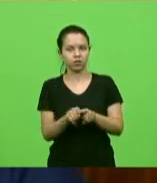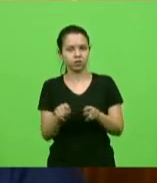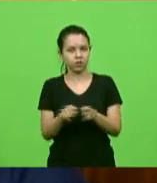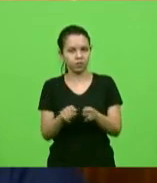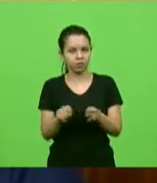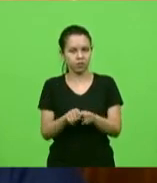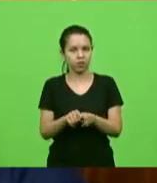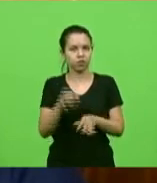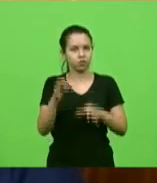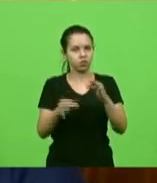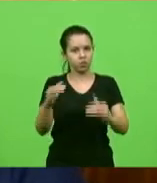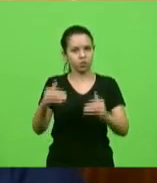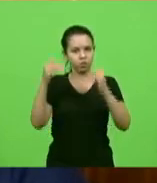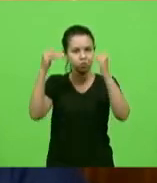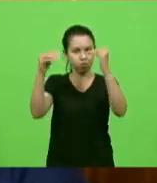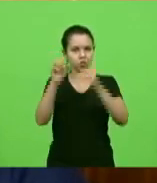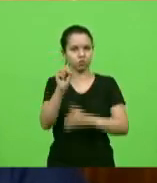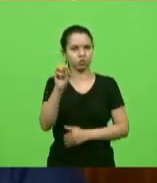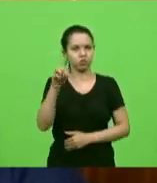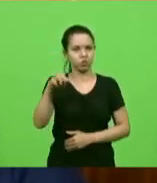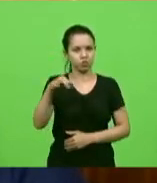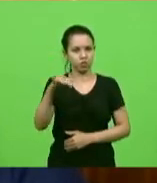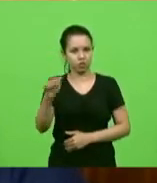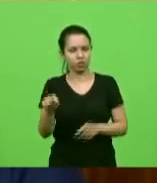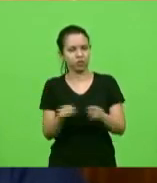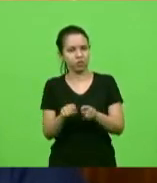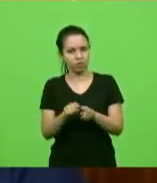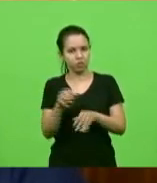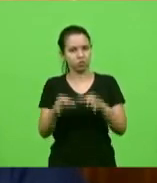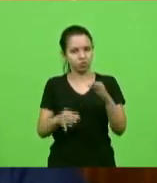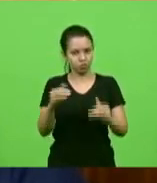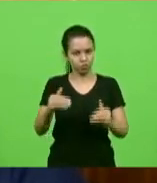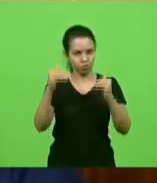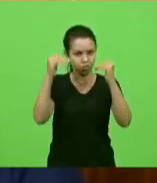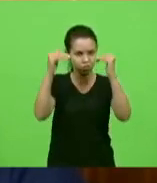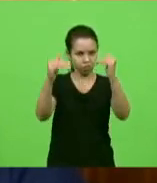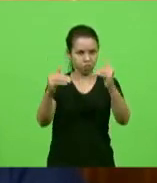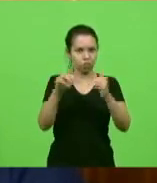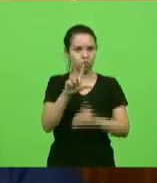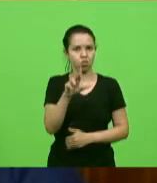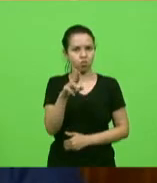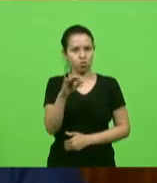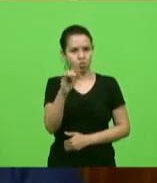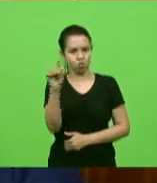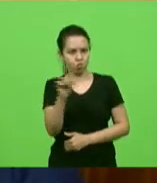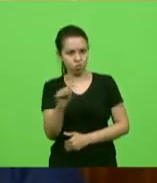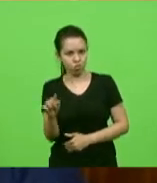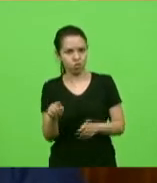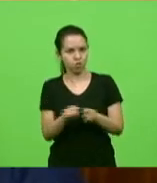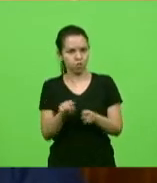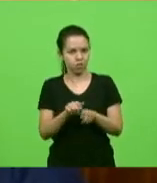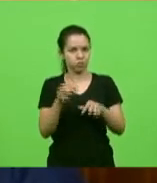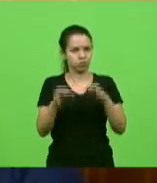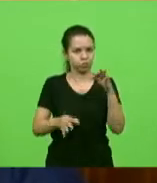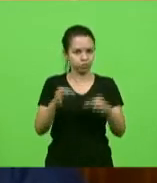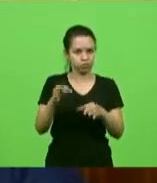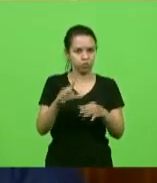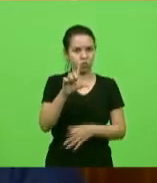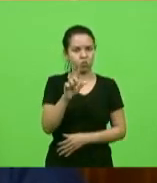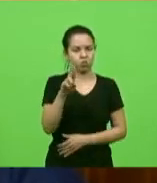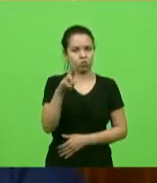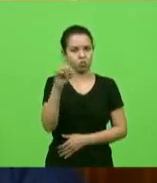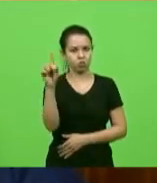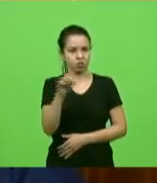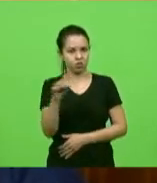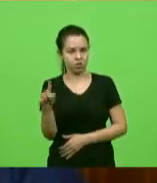Maria Schmidt, o senhor desembargador Luiz Antônio Zanini Forneroli, o senhor desembargador Luiz